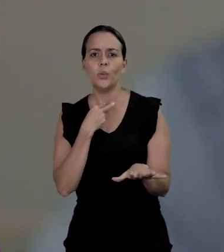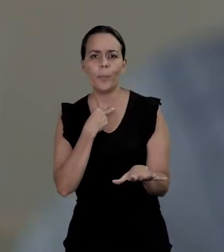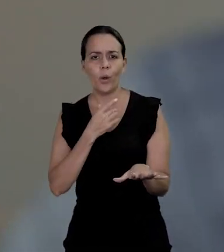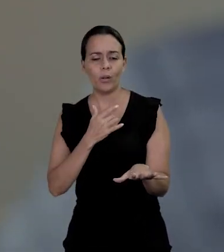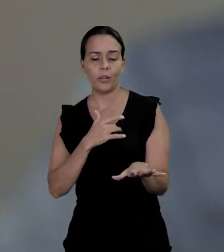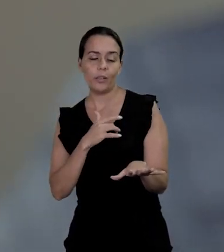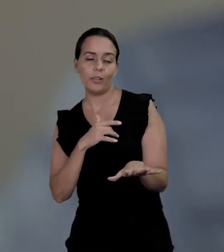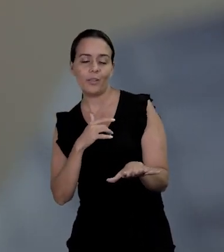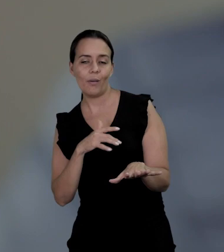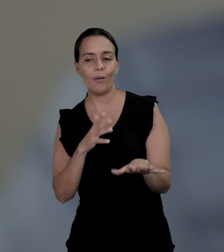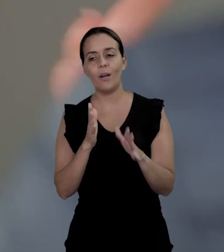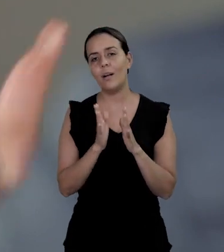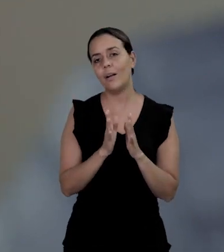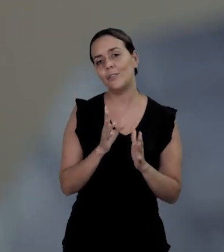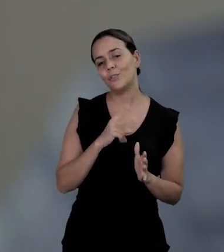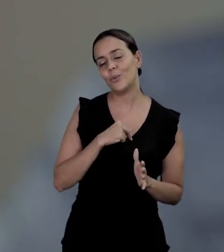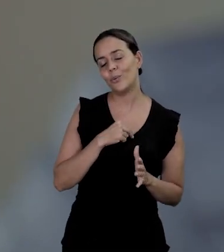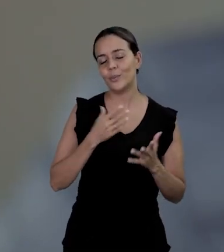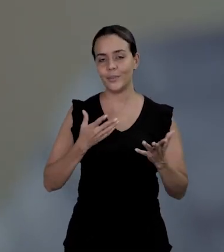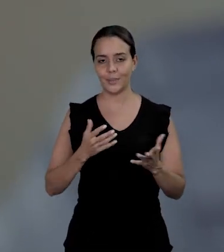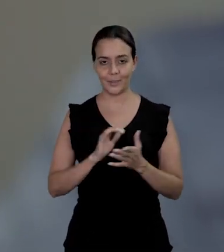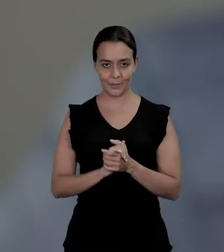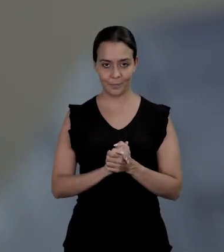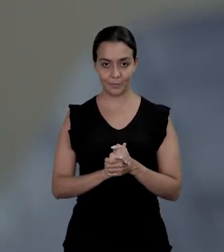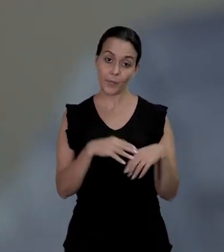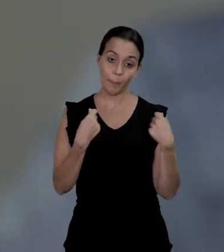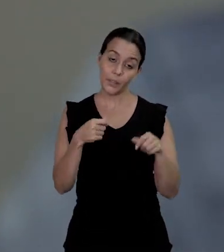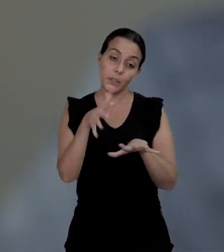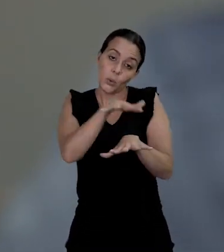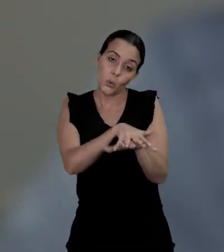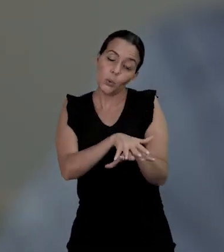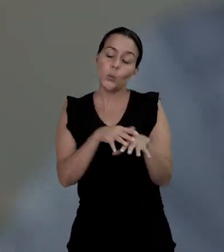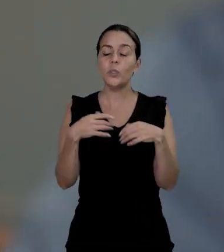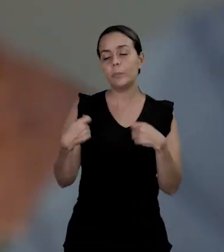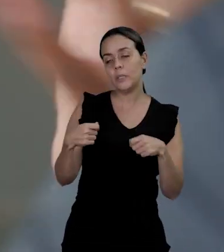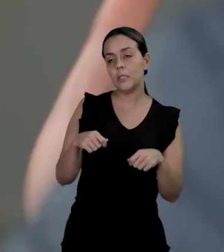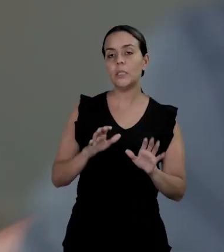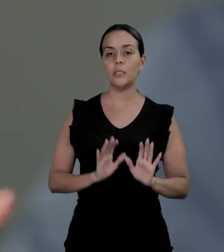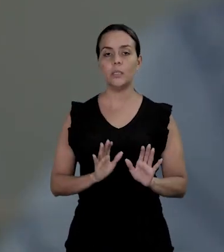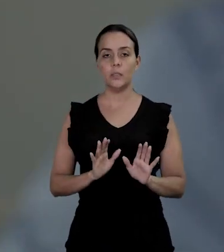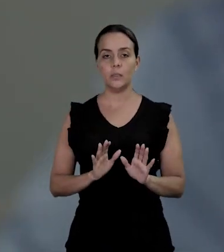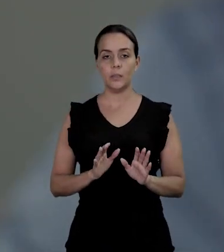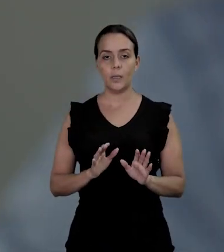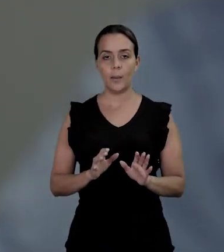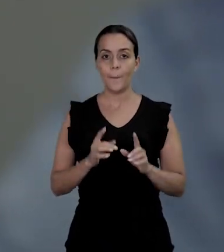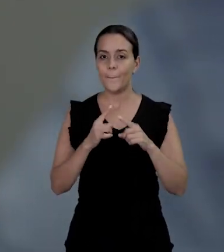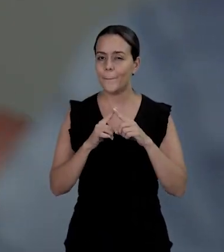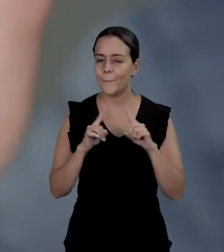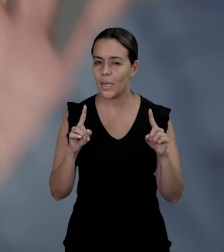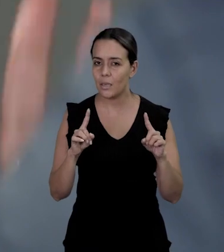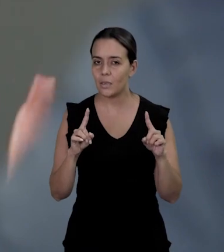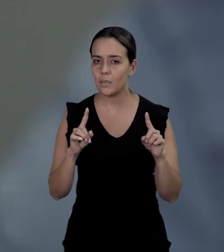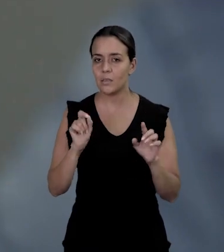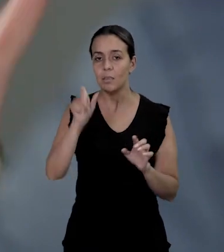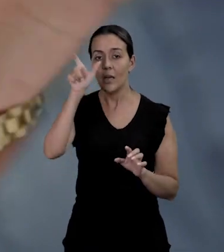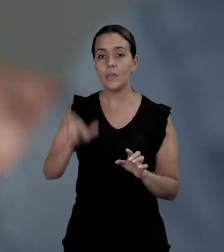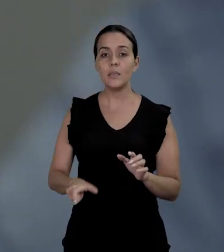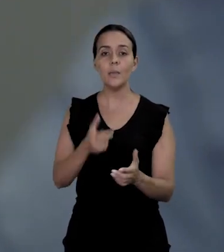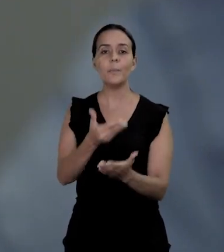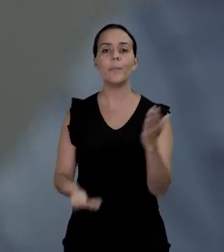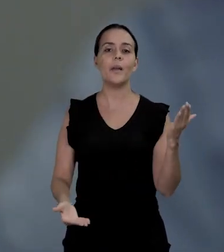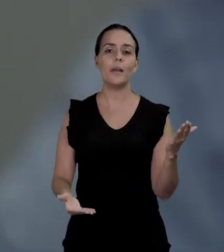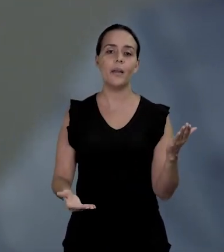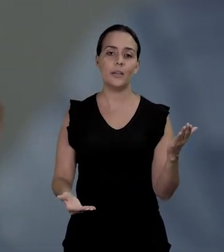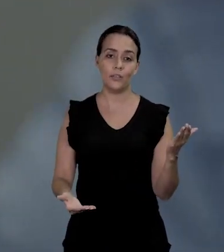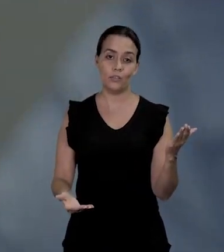são discriminadas. Só que quem está perdendo, na verdade, é todo mundo. Porque você pensa, se você usa, você está acostumado a usar o prego